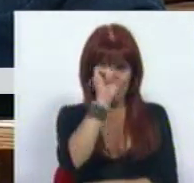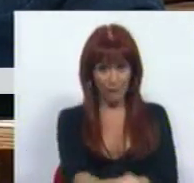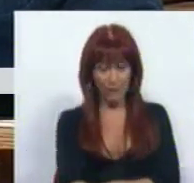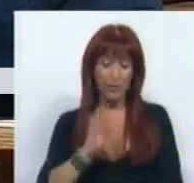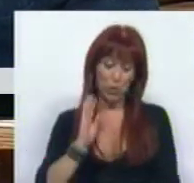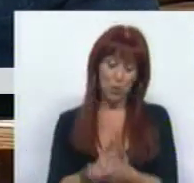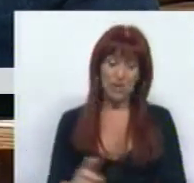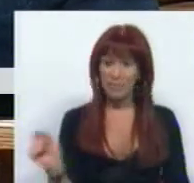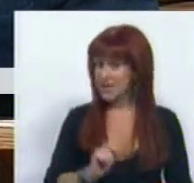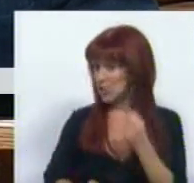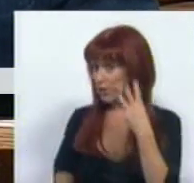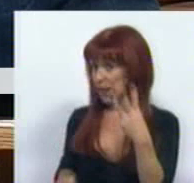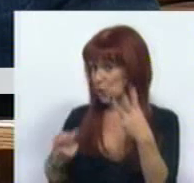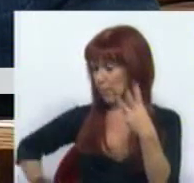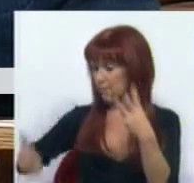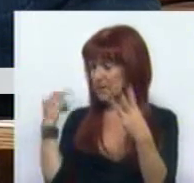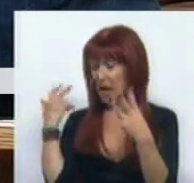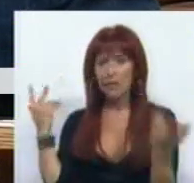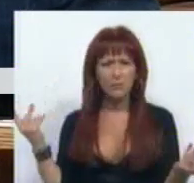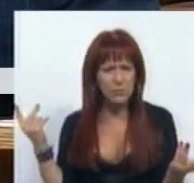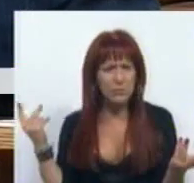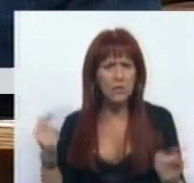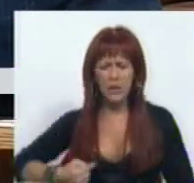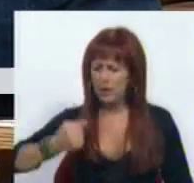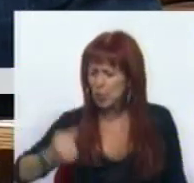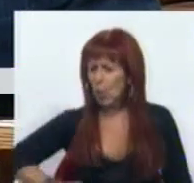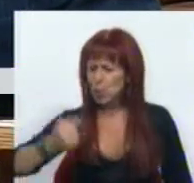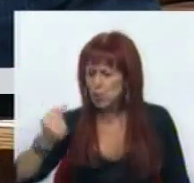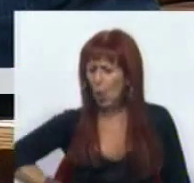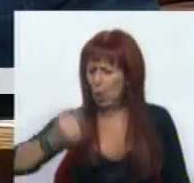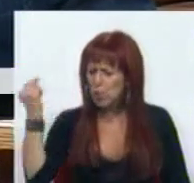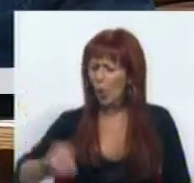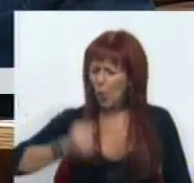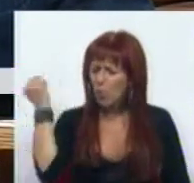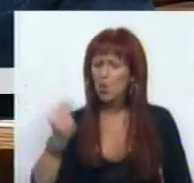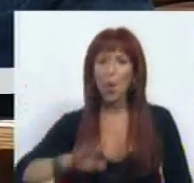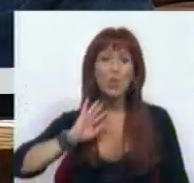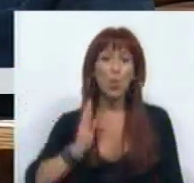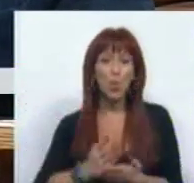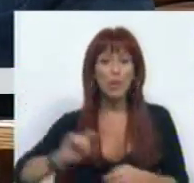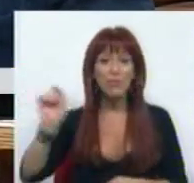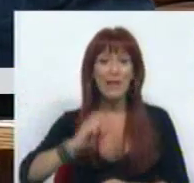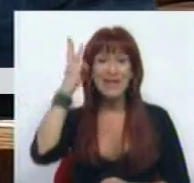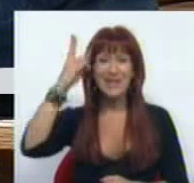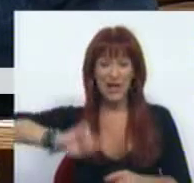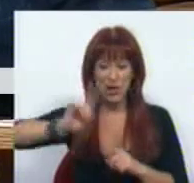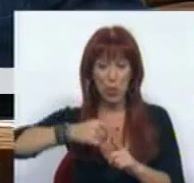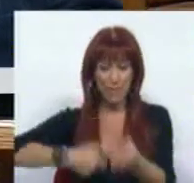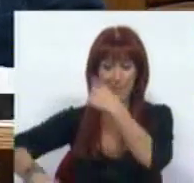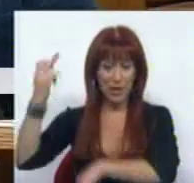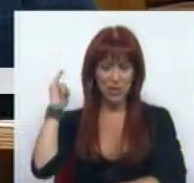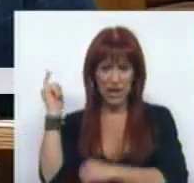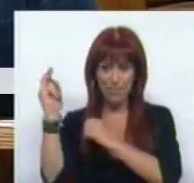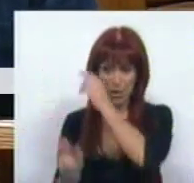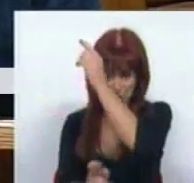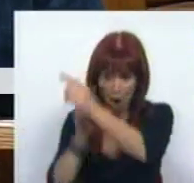nos últimos 3 meses do ano passado. Em cada dia dos últimos 3 meses do ano passado. Os impostos aumentam e,